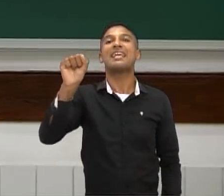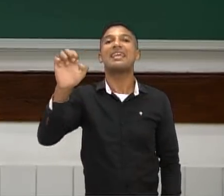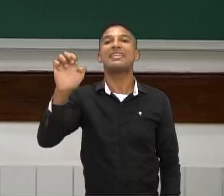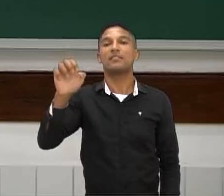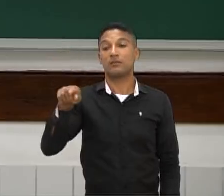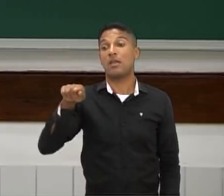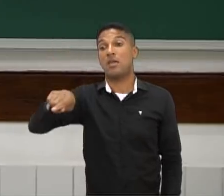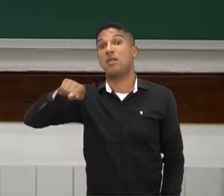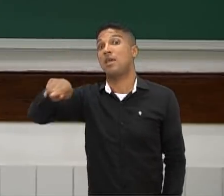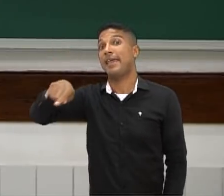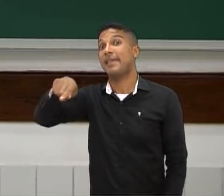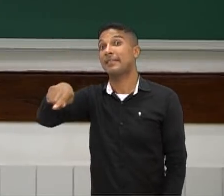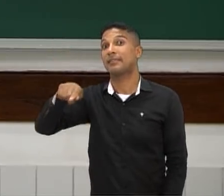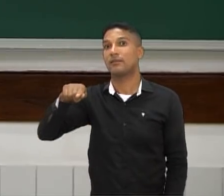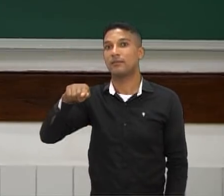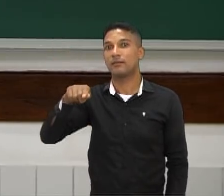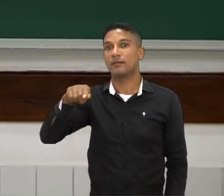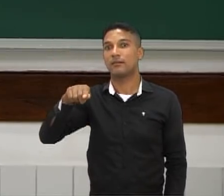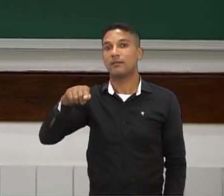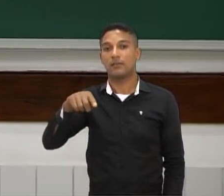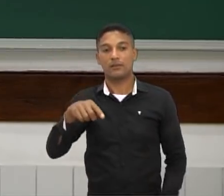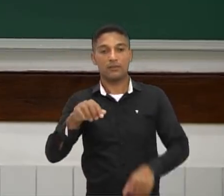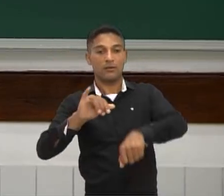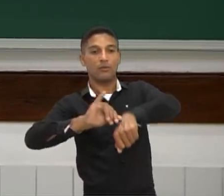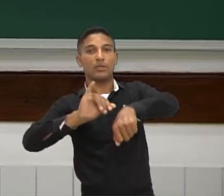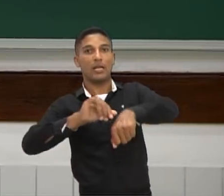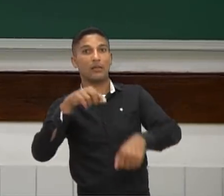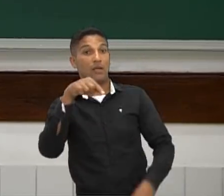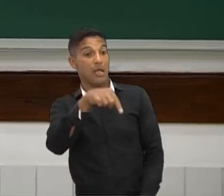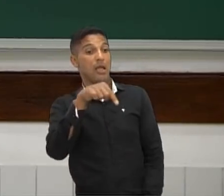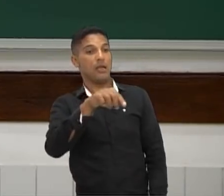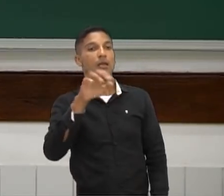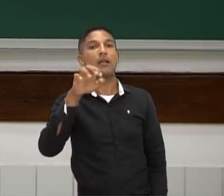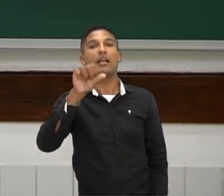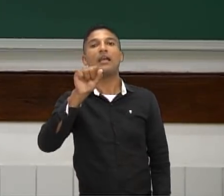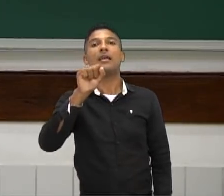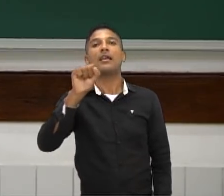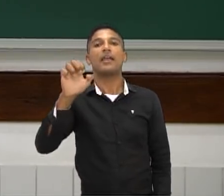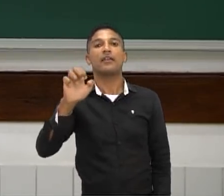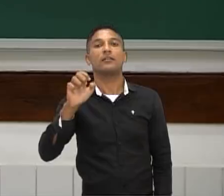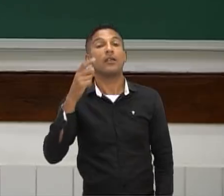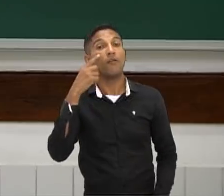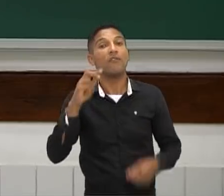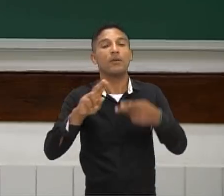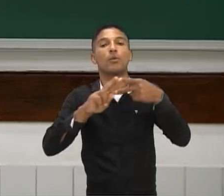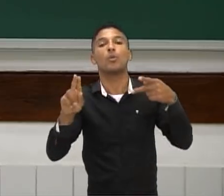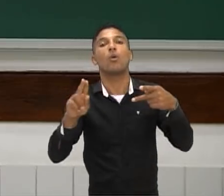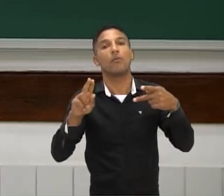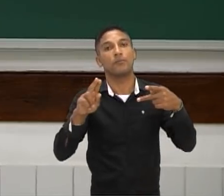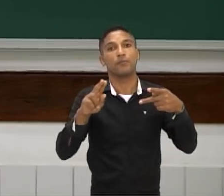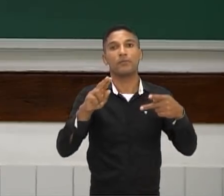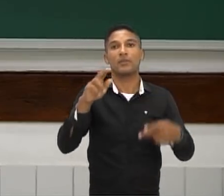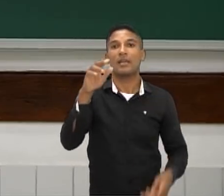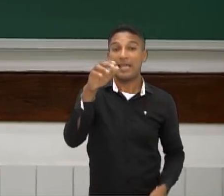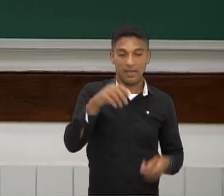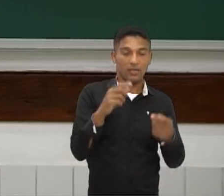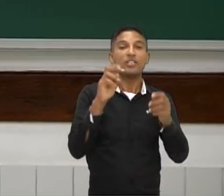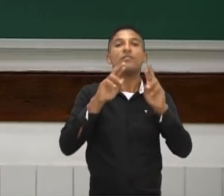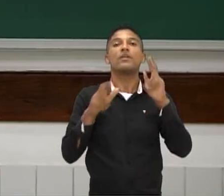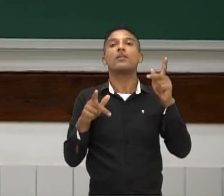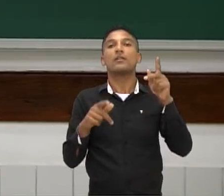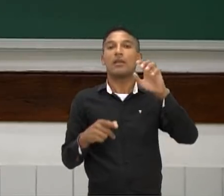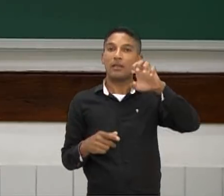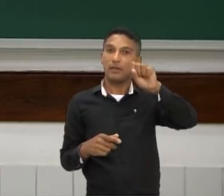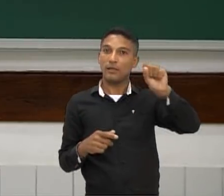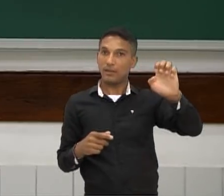abordagem. E vamos também trabalhar com os pronomes referenciais, ver a diferença entre este, esse e